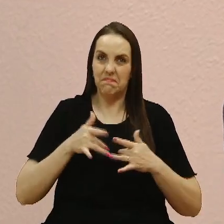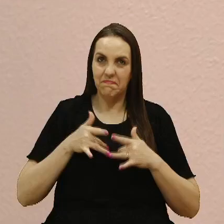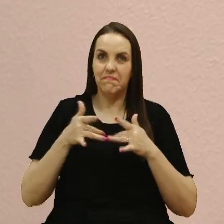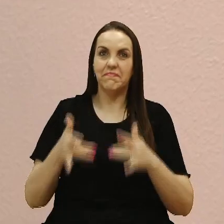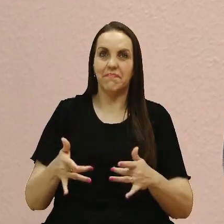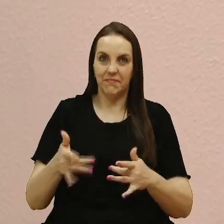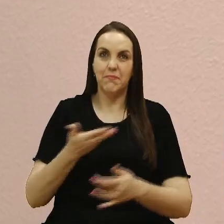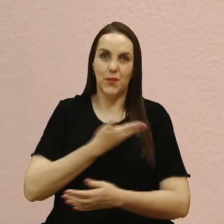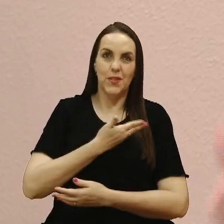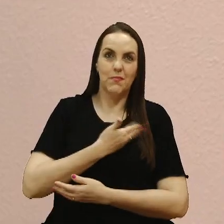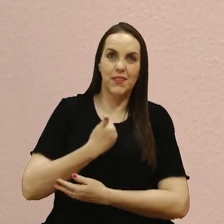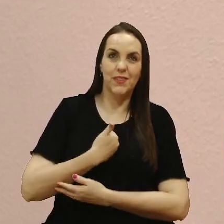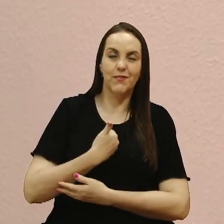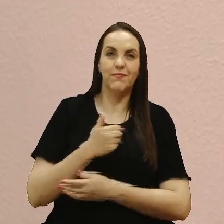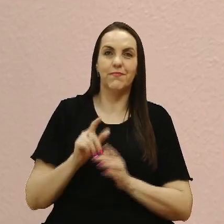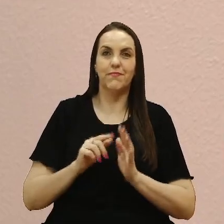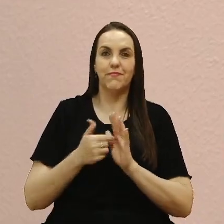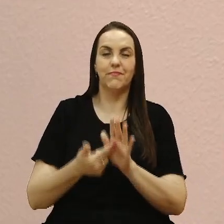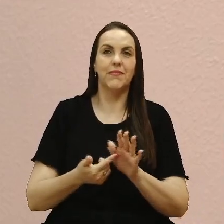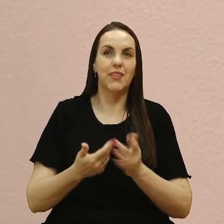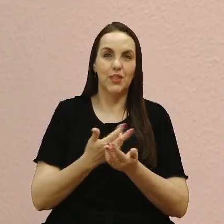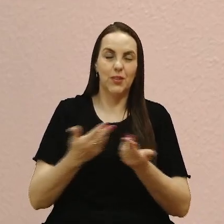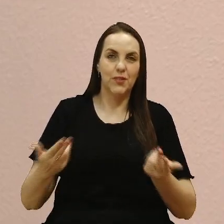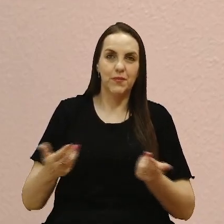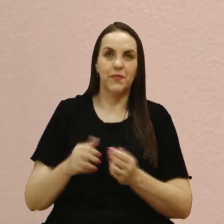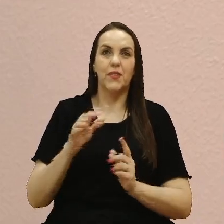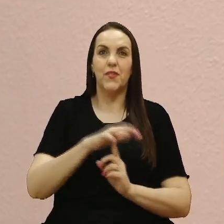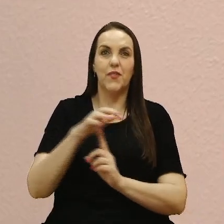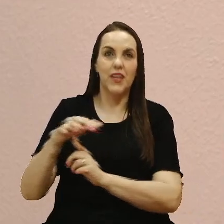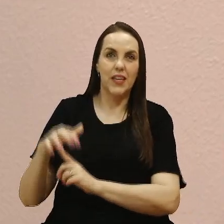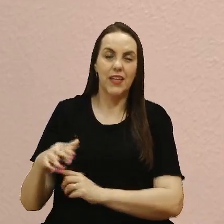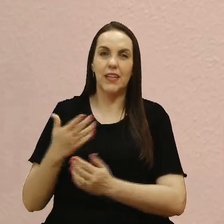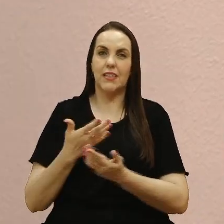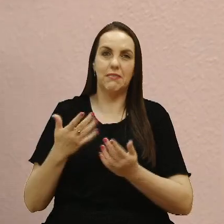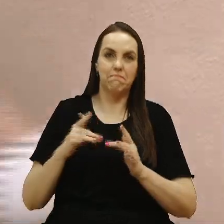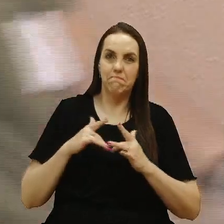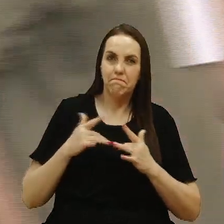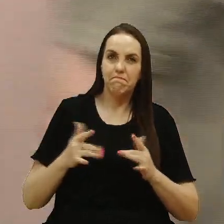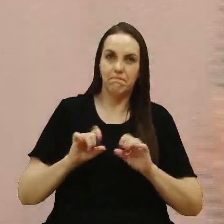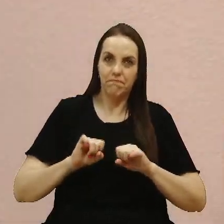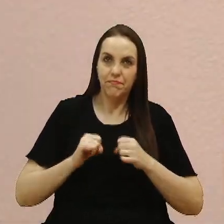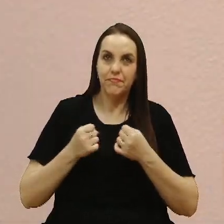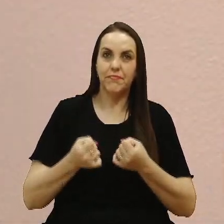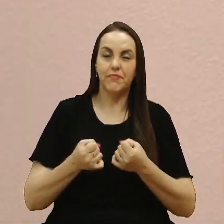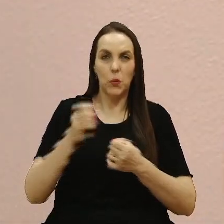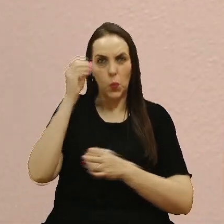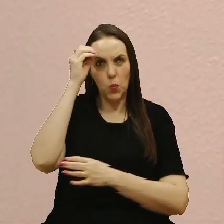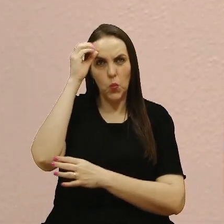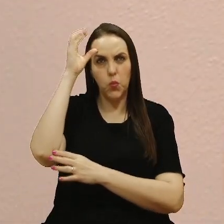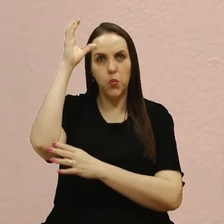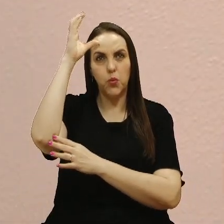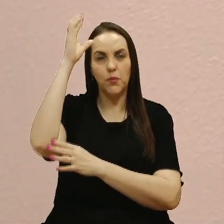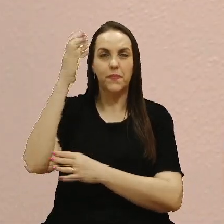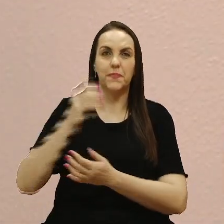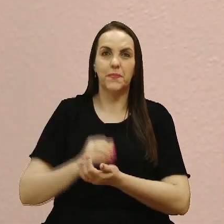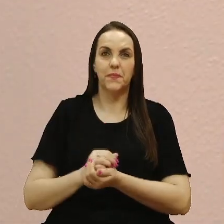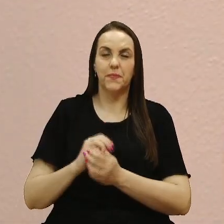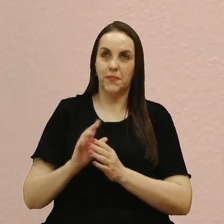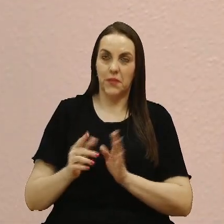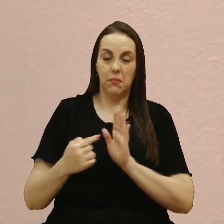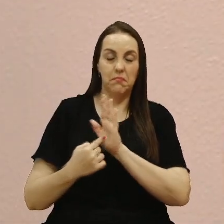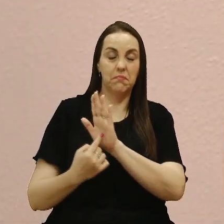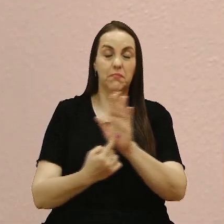nessas amostras, enfim, nessas feiras aí que trazem todo um conhecimento e todo um